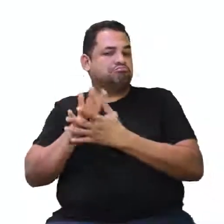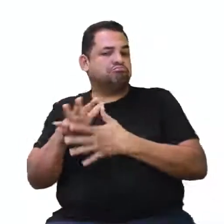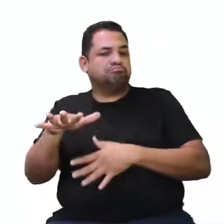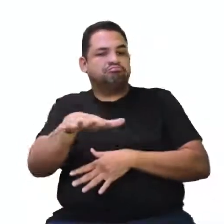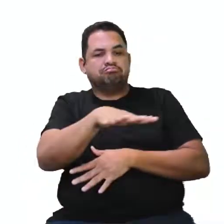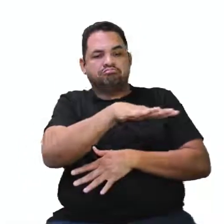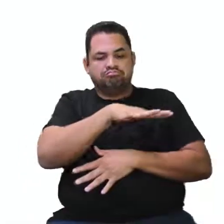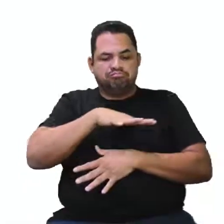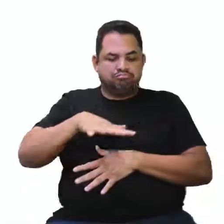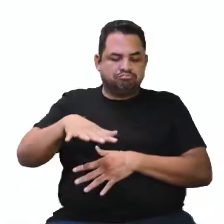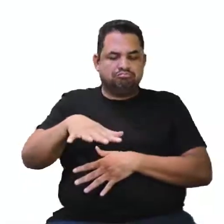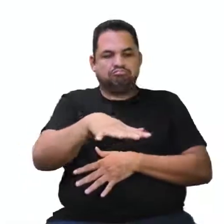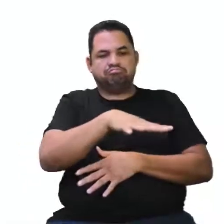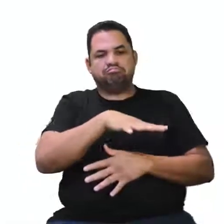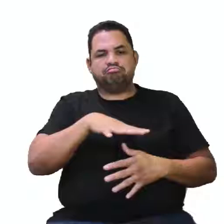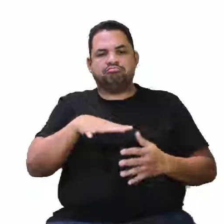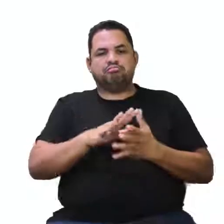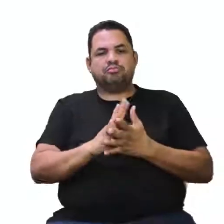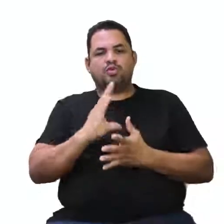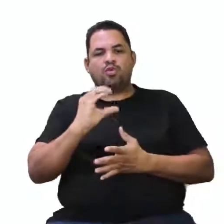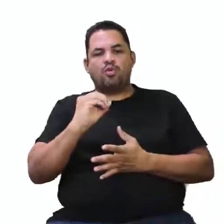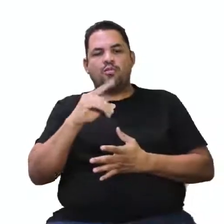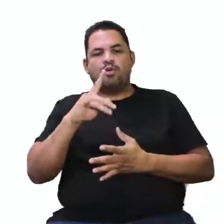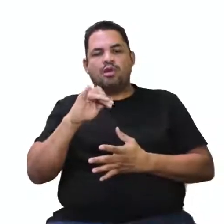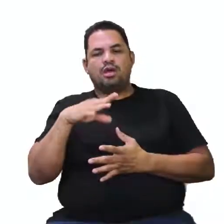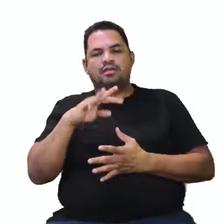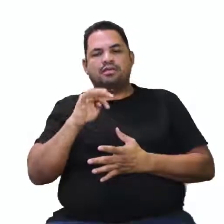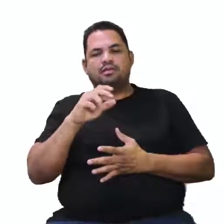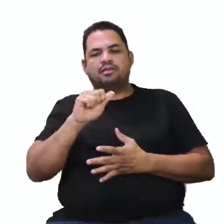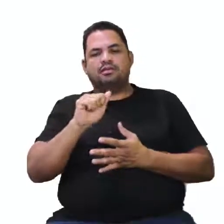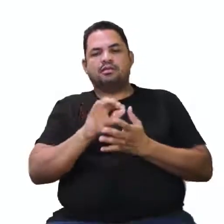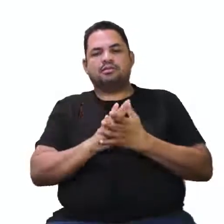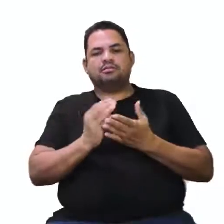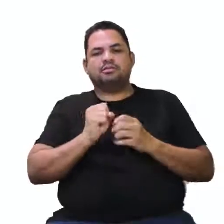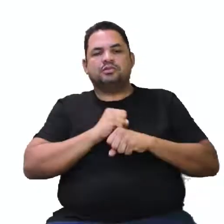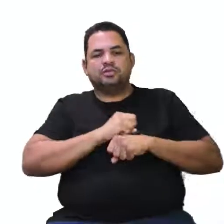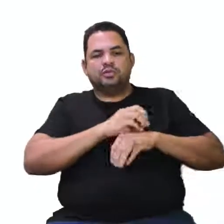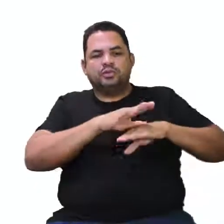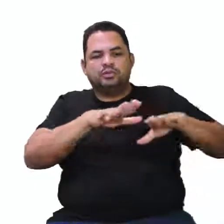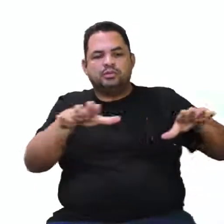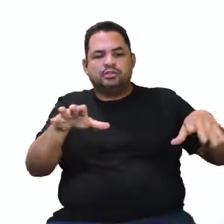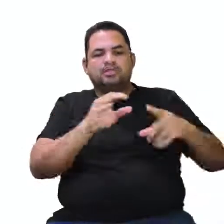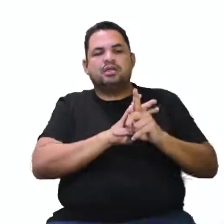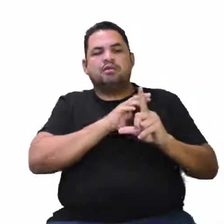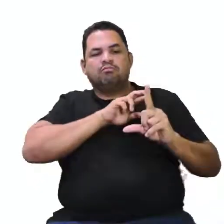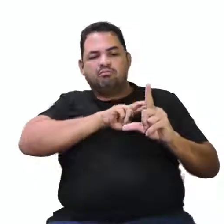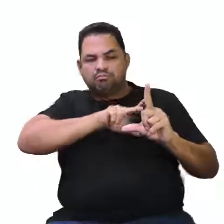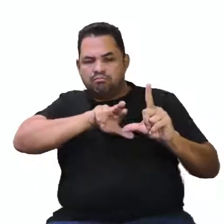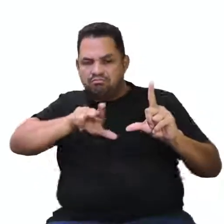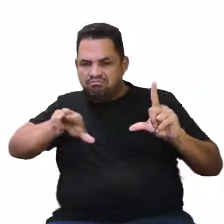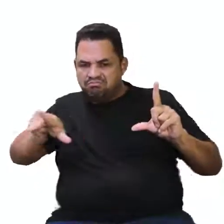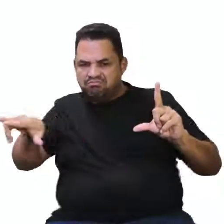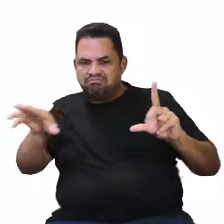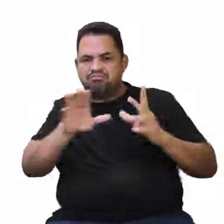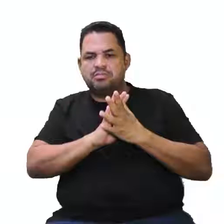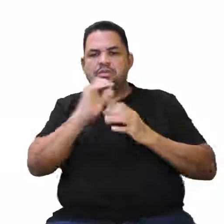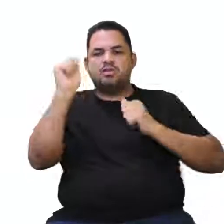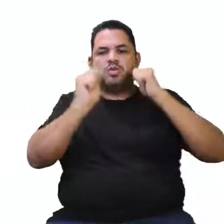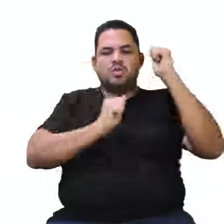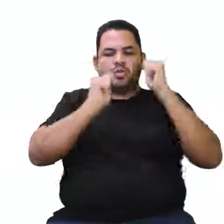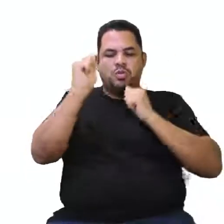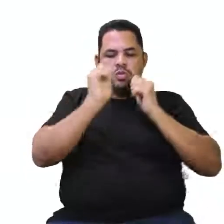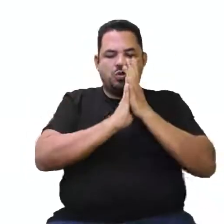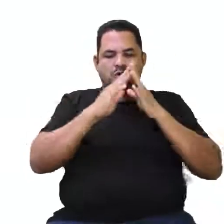implicações no universo da corpolatria disseminado aí na mídia e na indústria